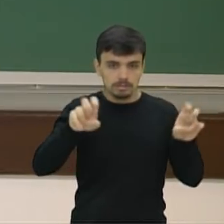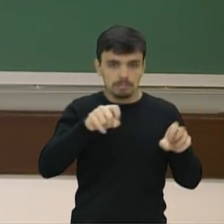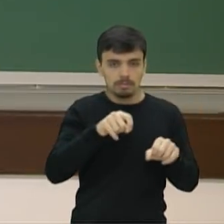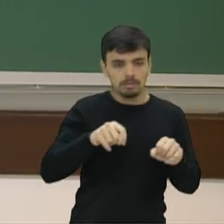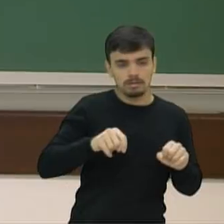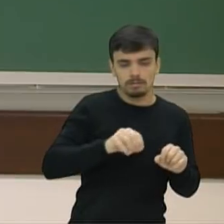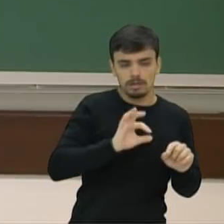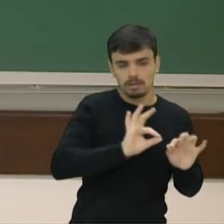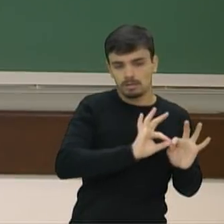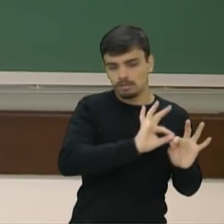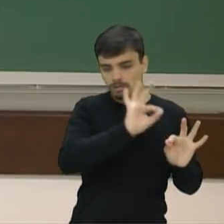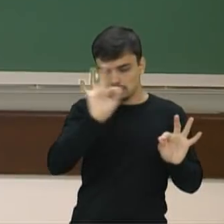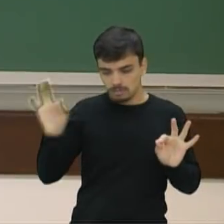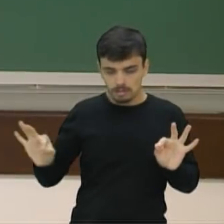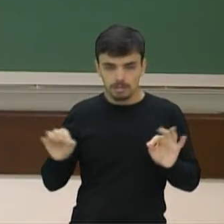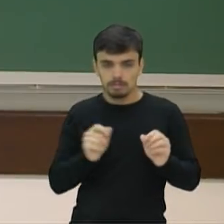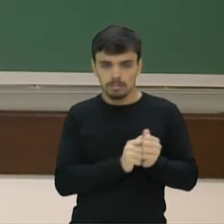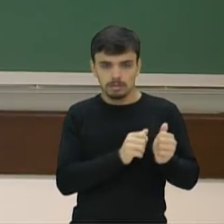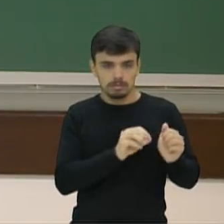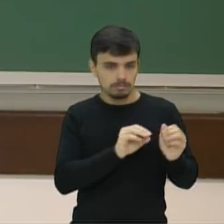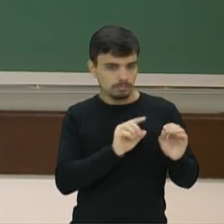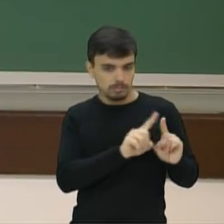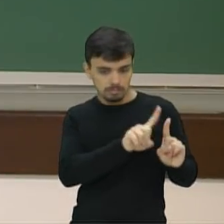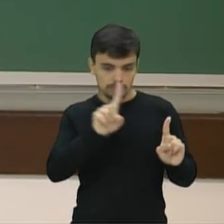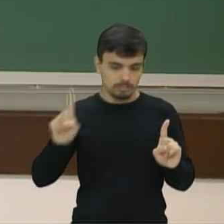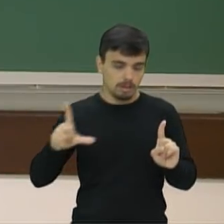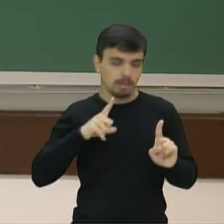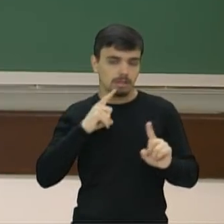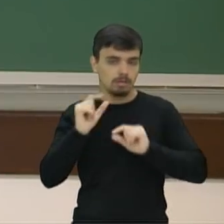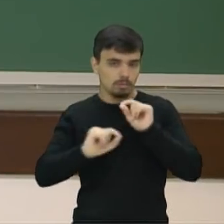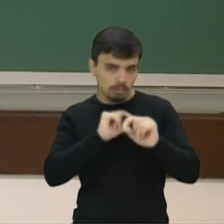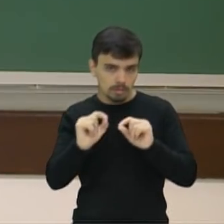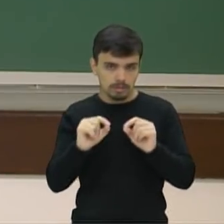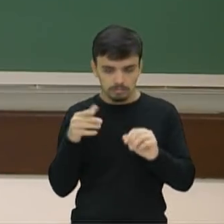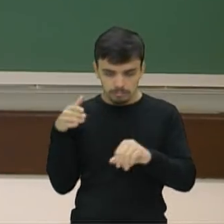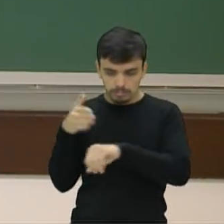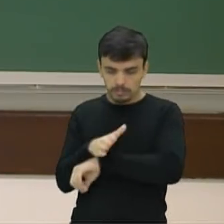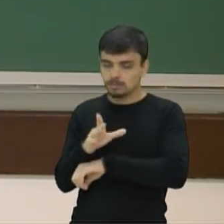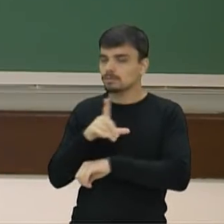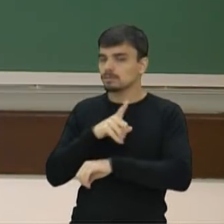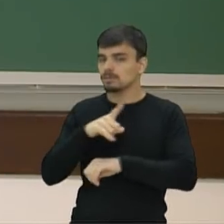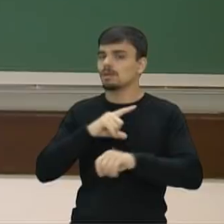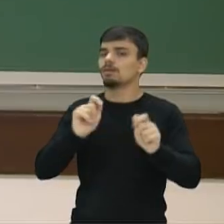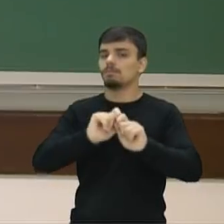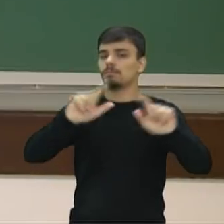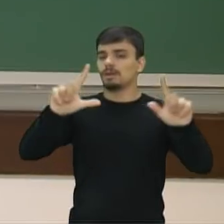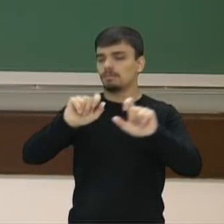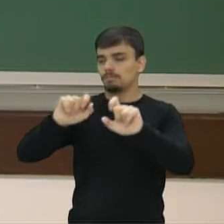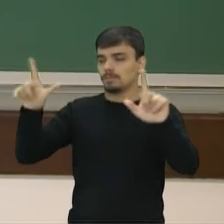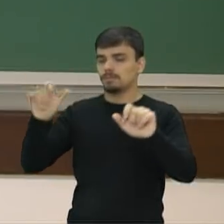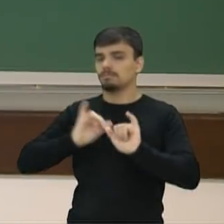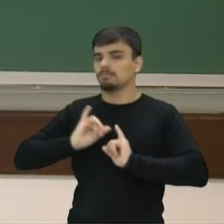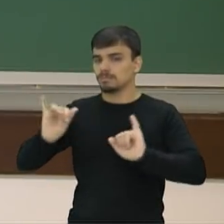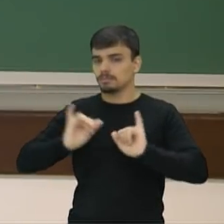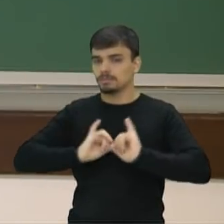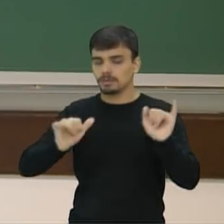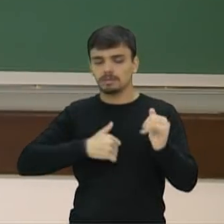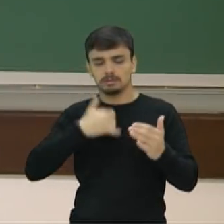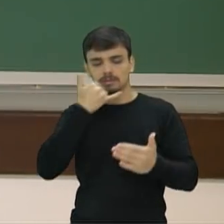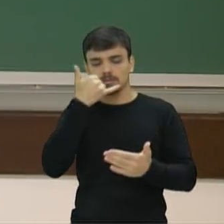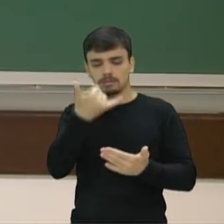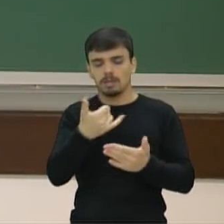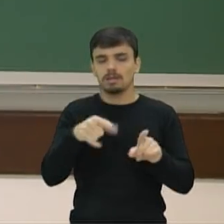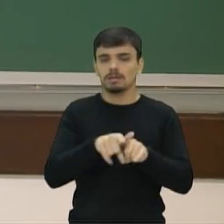de um local para o outro, você está se deslocando, você acaba tendo acesso a uma infinidade de anúncios publicitários no